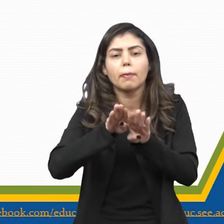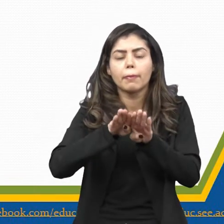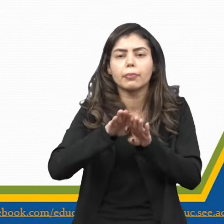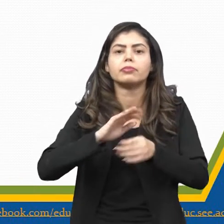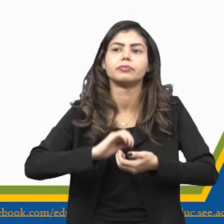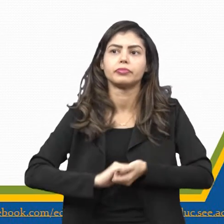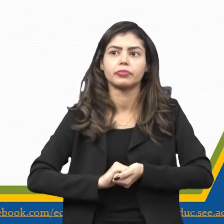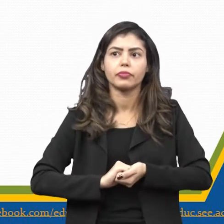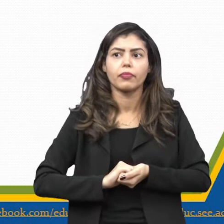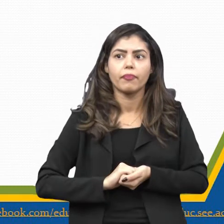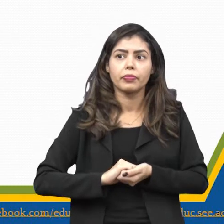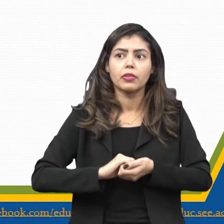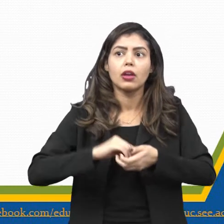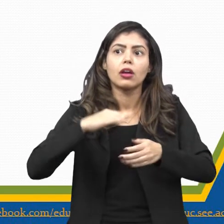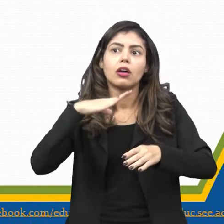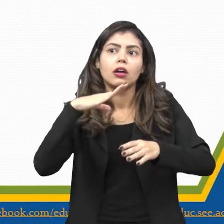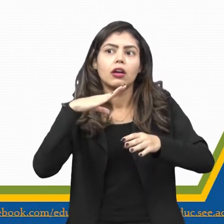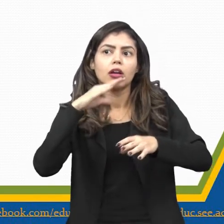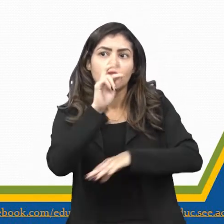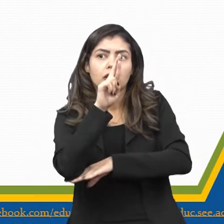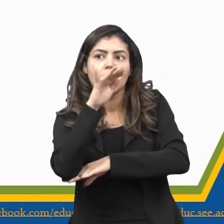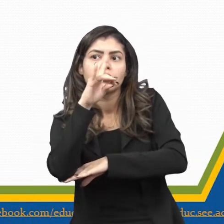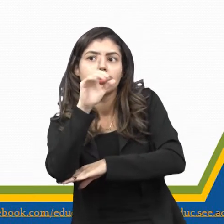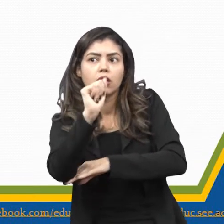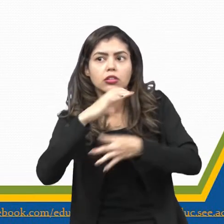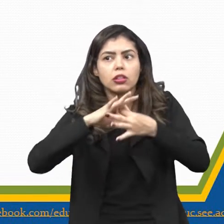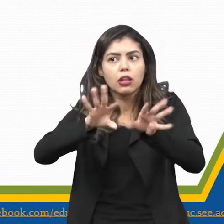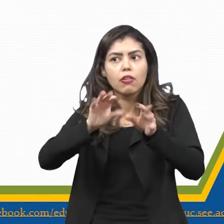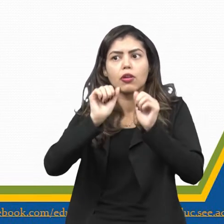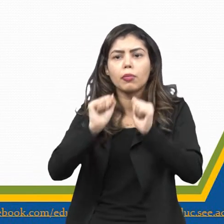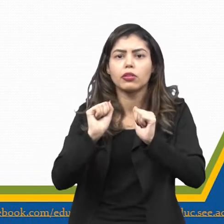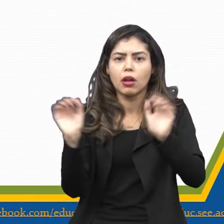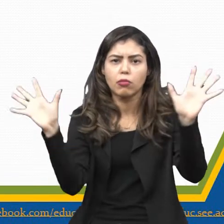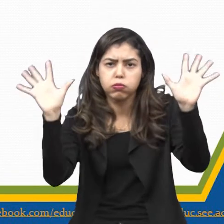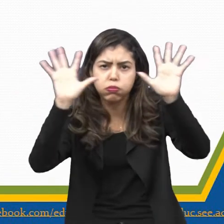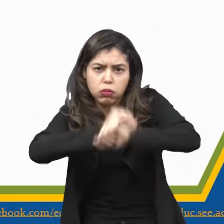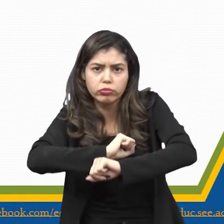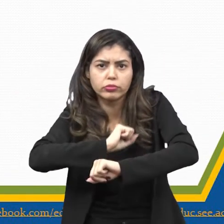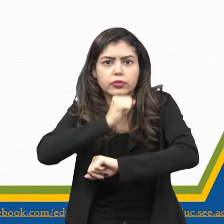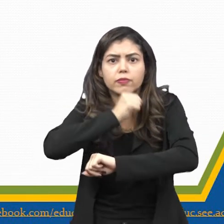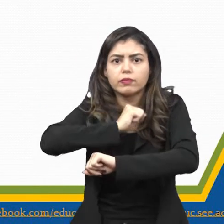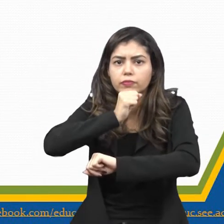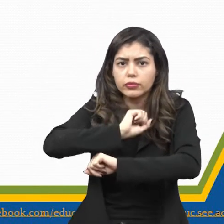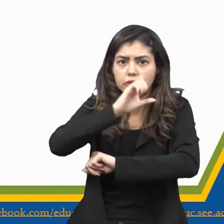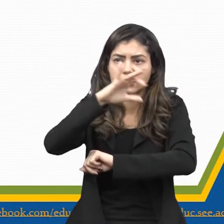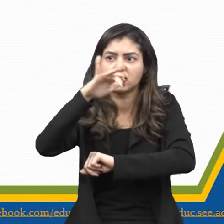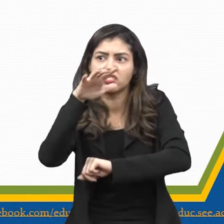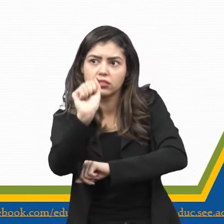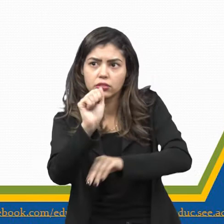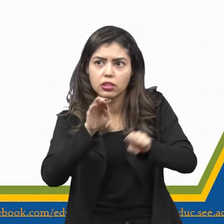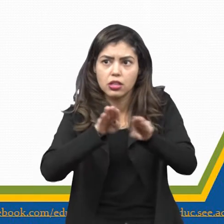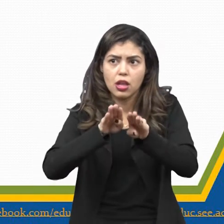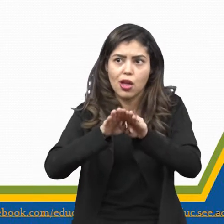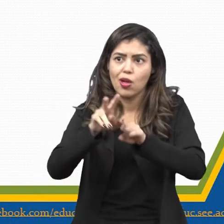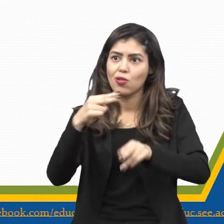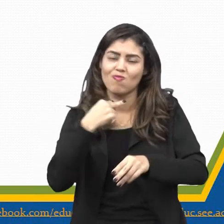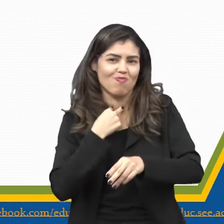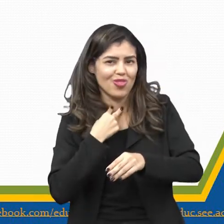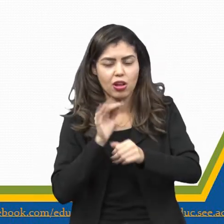Os radicais livres podem causar envelhecimento das células, porém não podem ajudar no desenvolvimento do